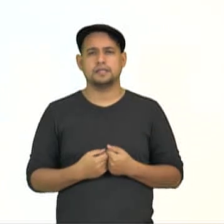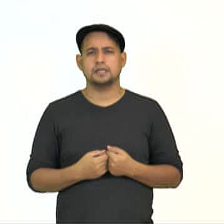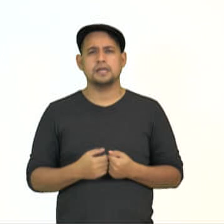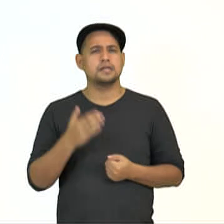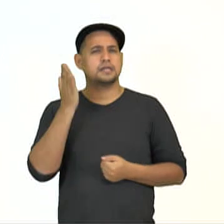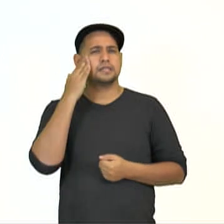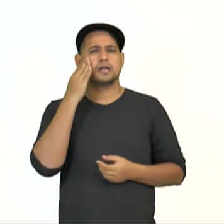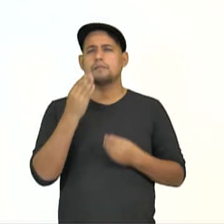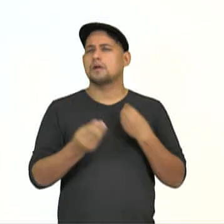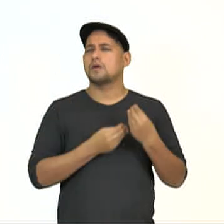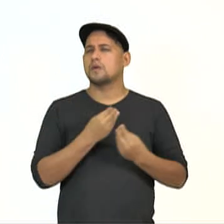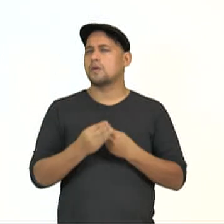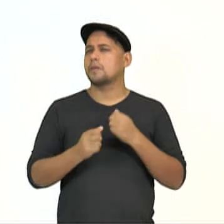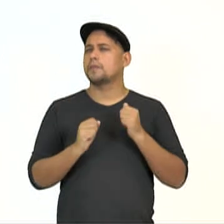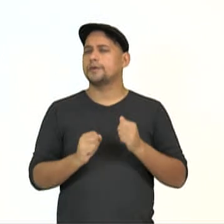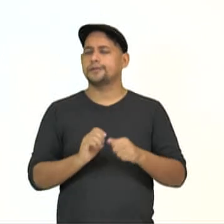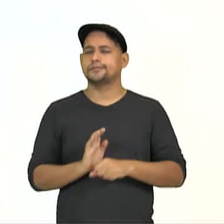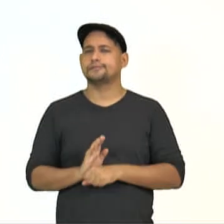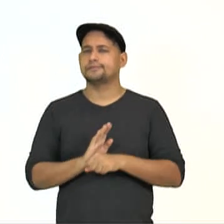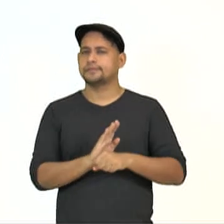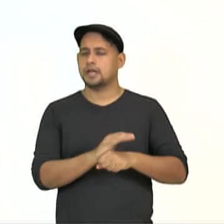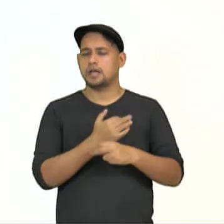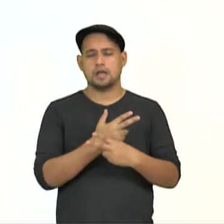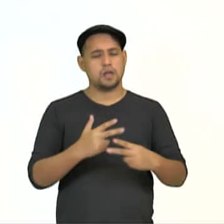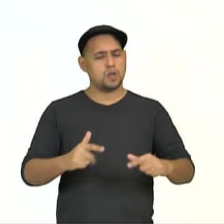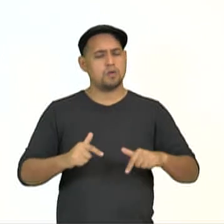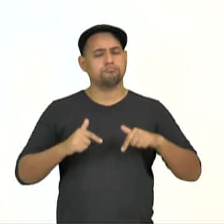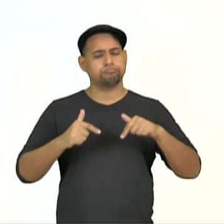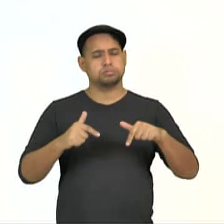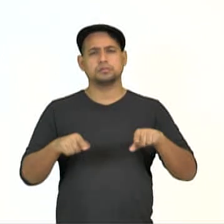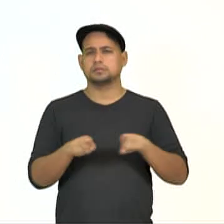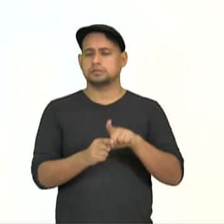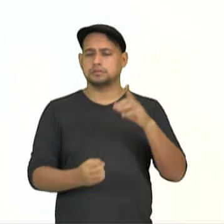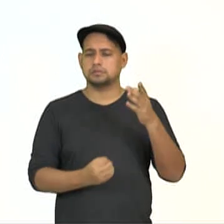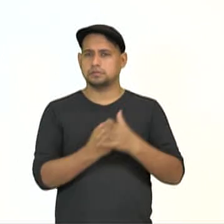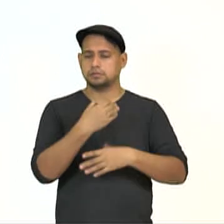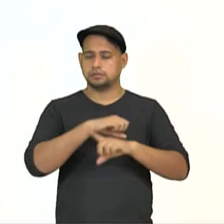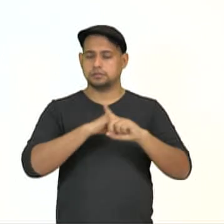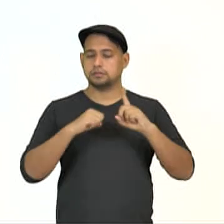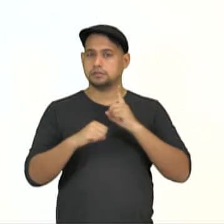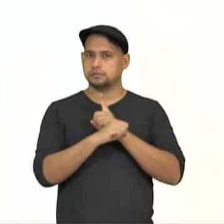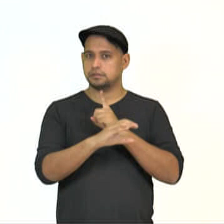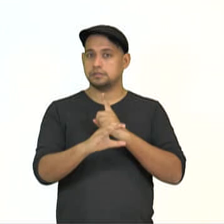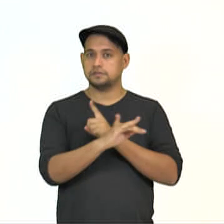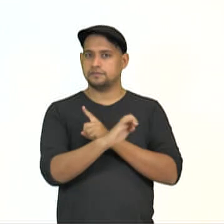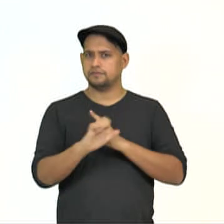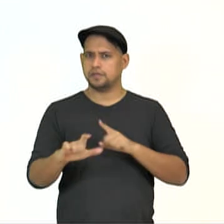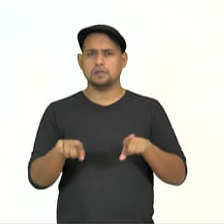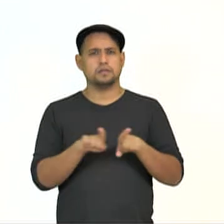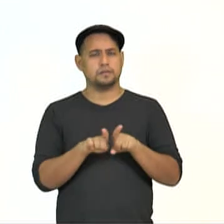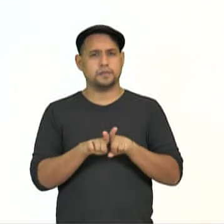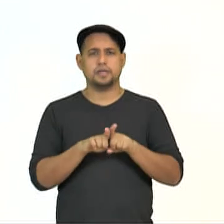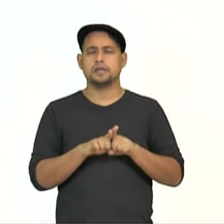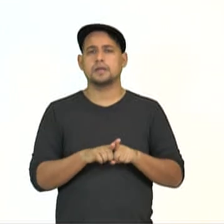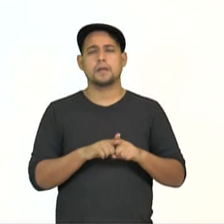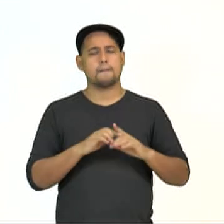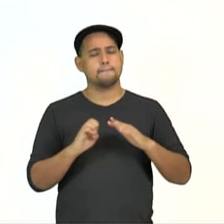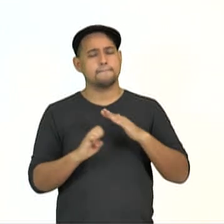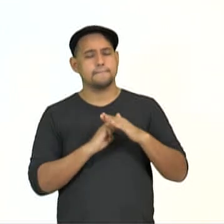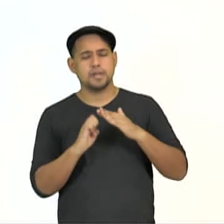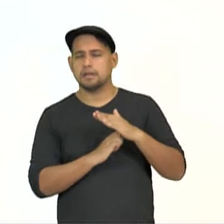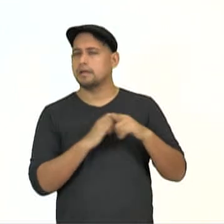Saiba como você pode colaborar com ações positivas criadas pela sociedade civil, o poder público, empresas